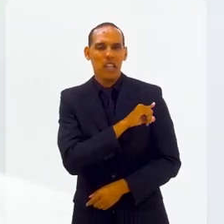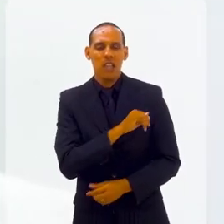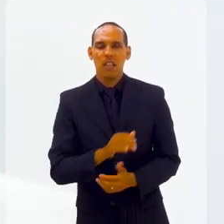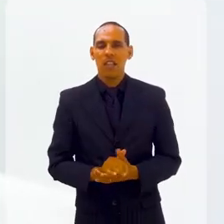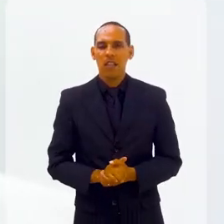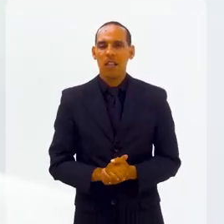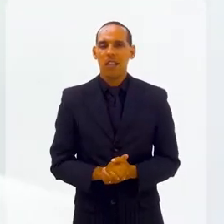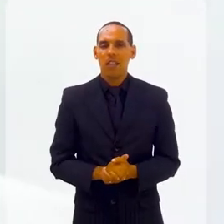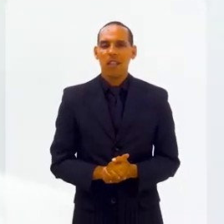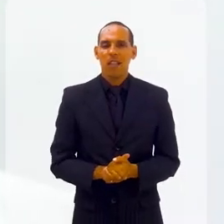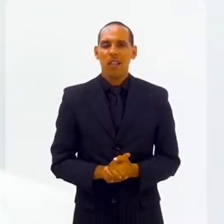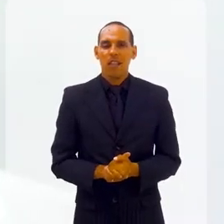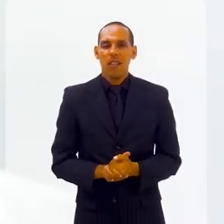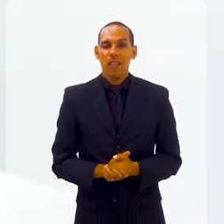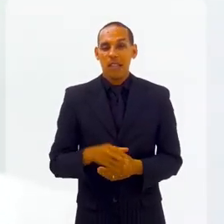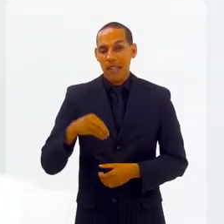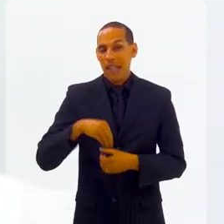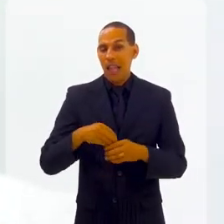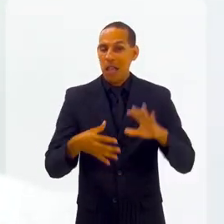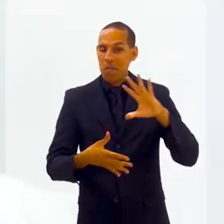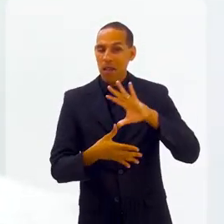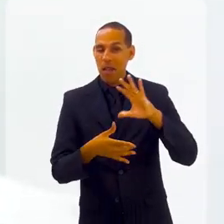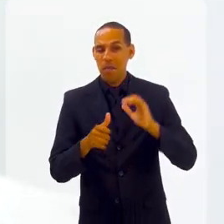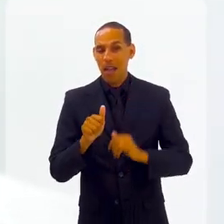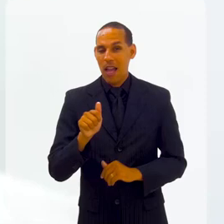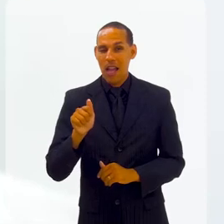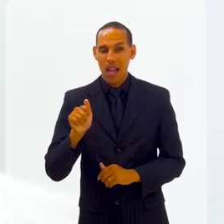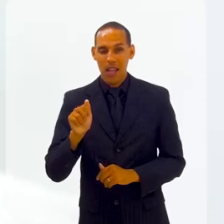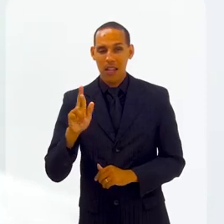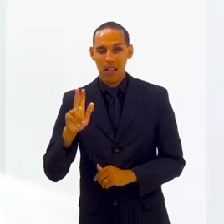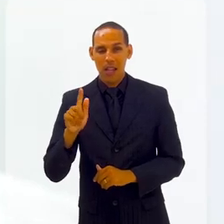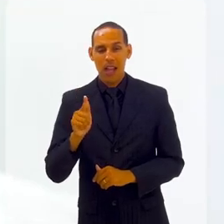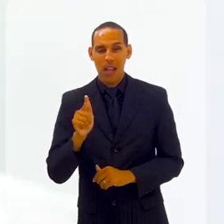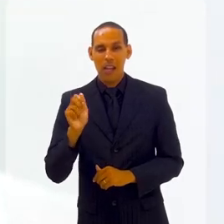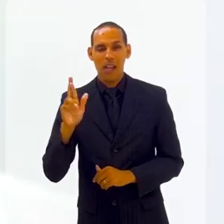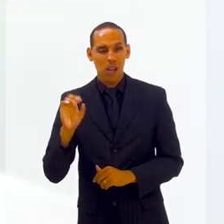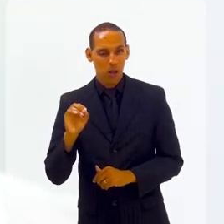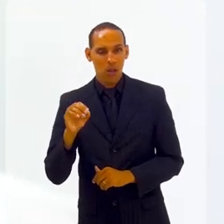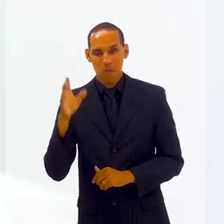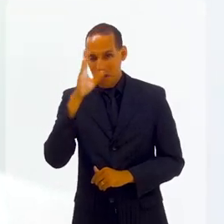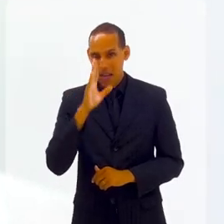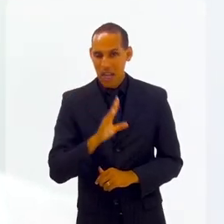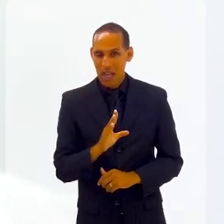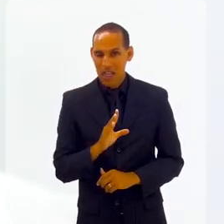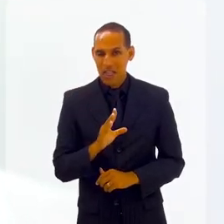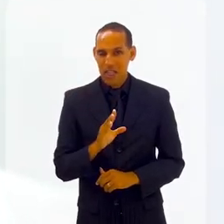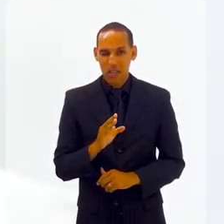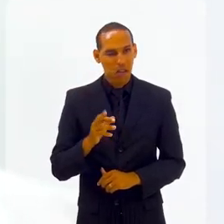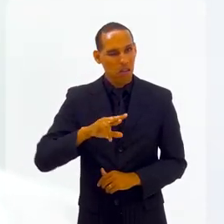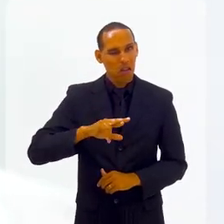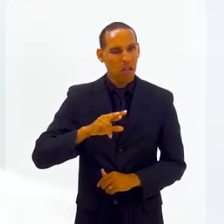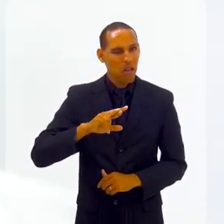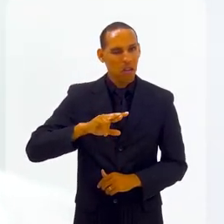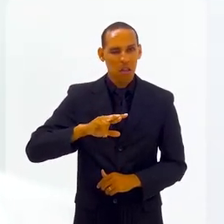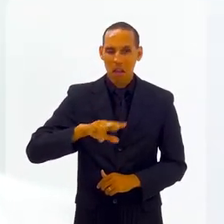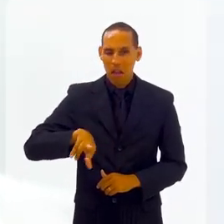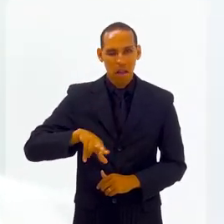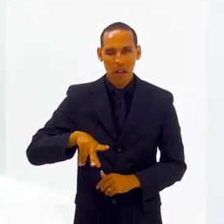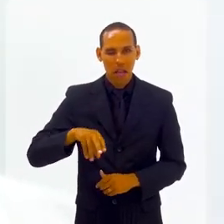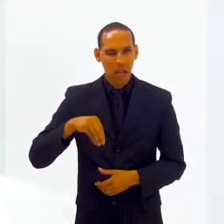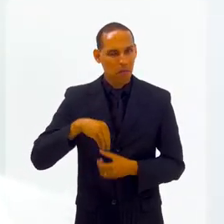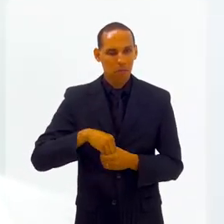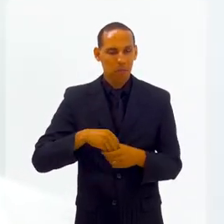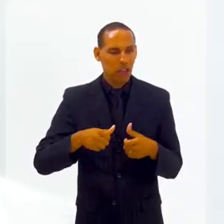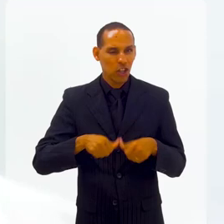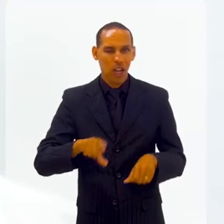do Rio de Janeiro ele não tá no mapa do Agro do Brasil né no Agro brasileiro isso é um mito porque nós